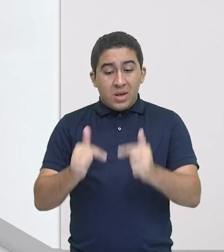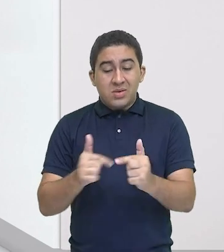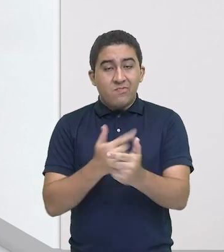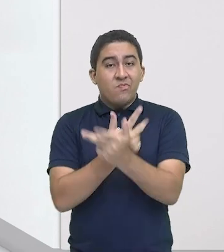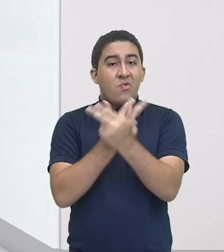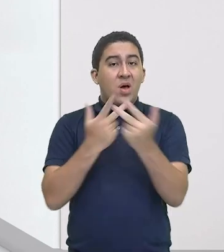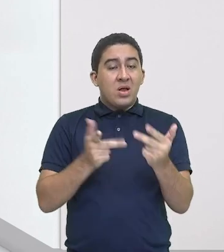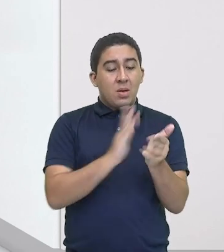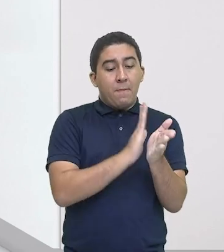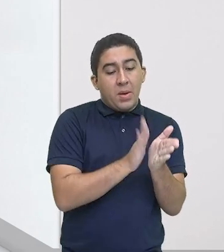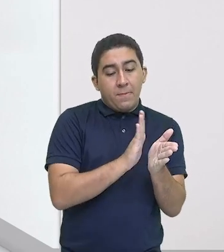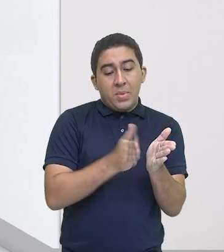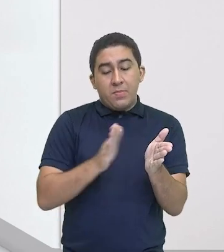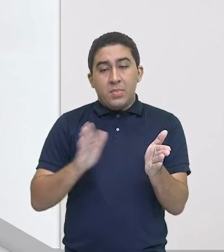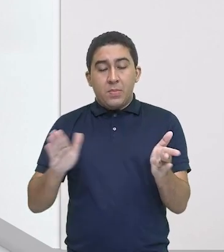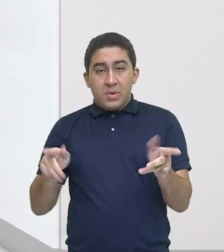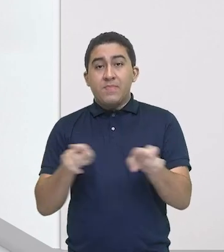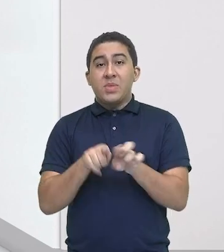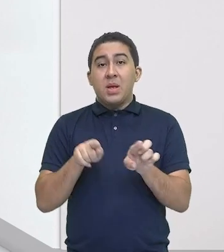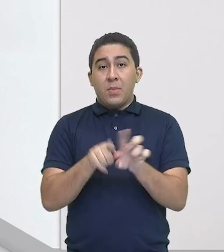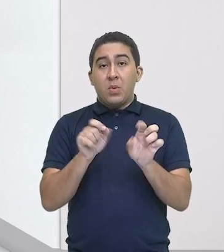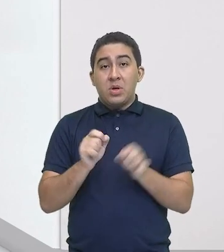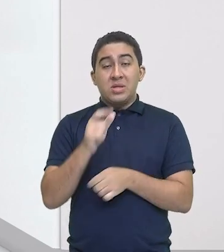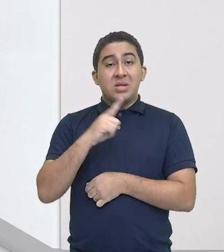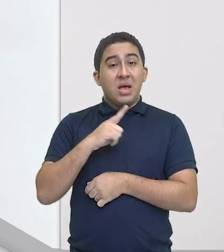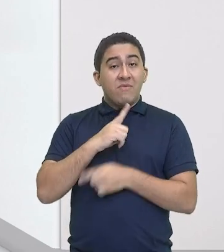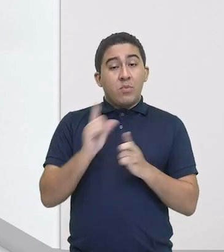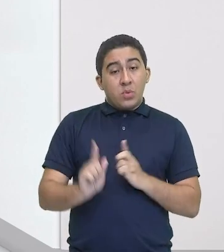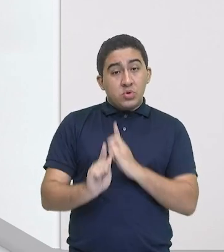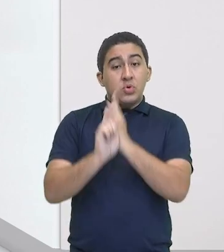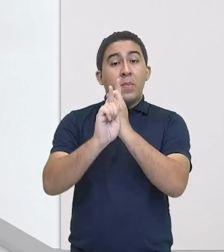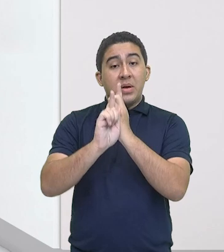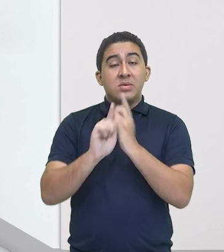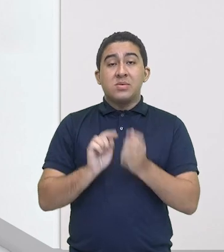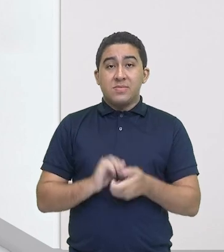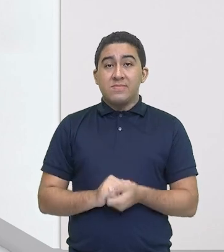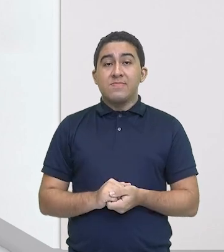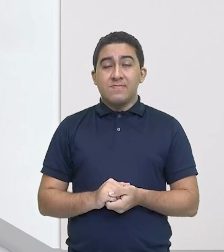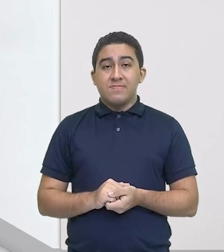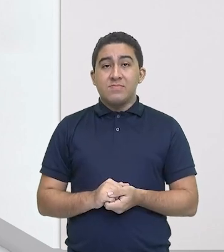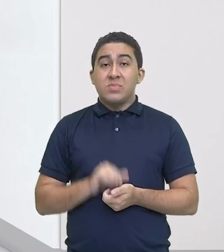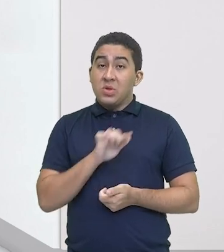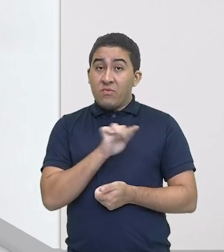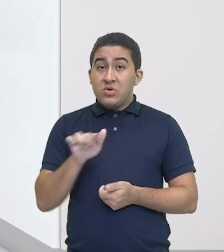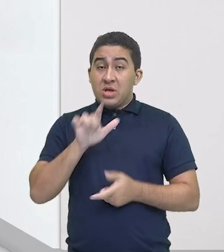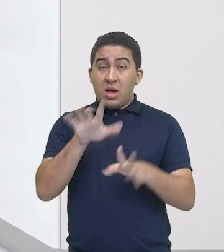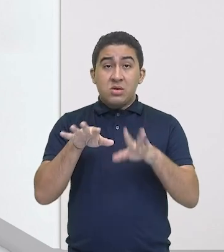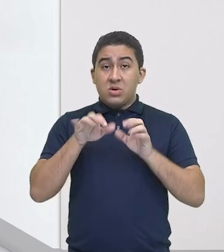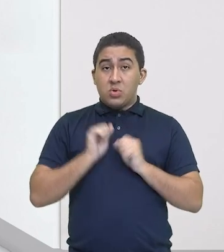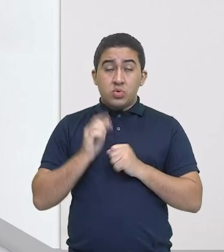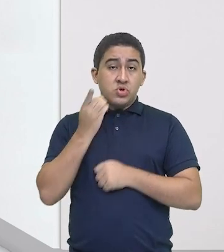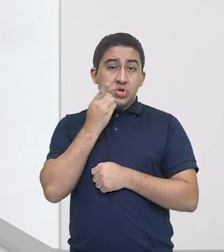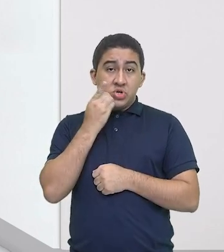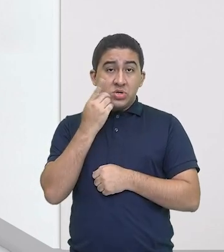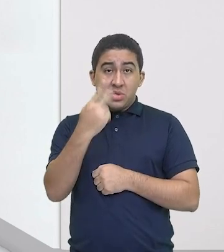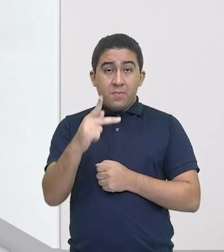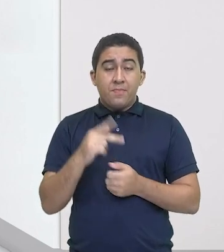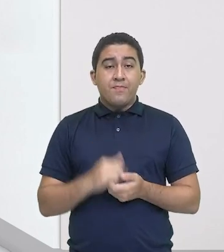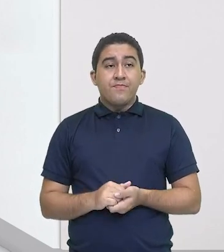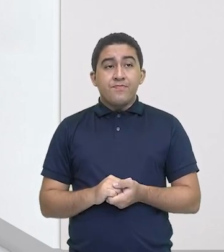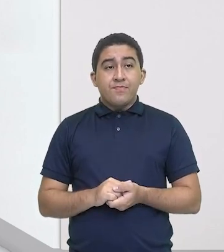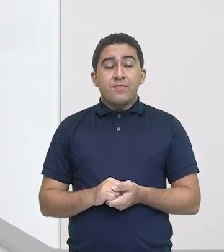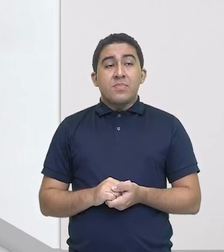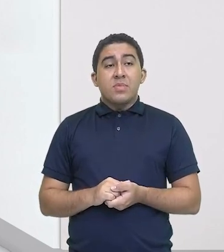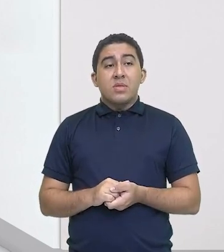de passo a passos e teve uma descoberta que você adotou para o seu dia a dia.